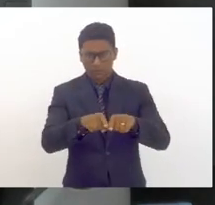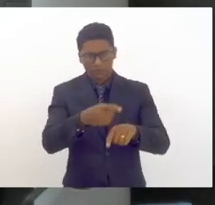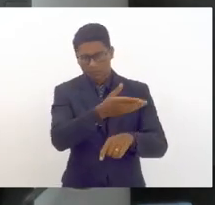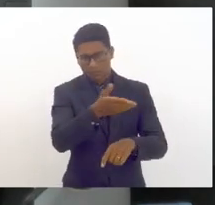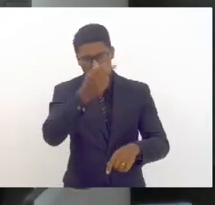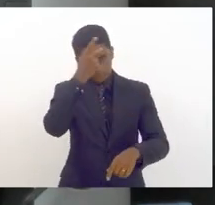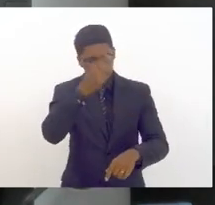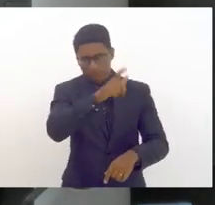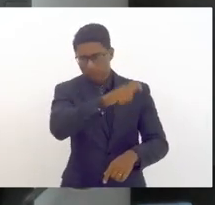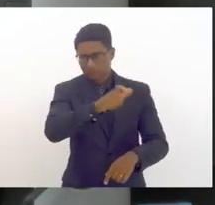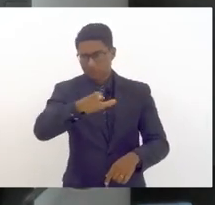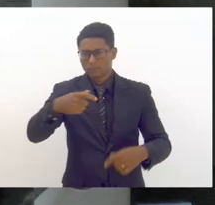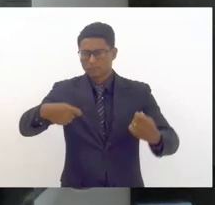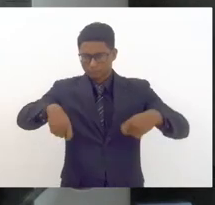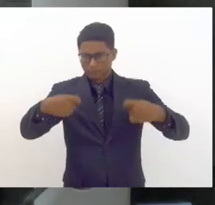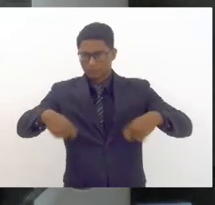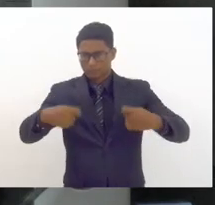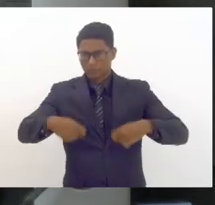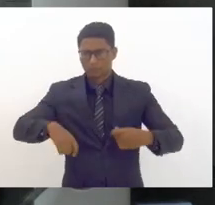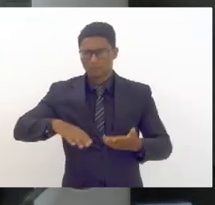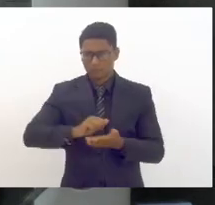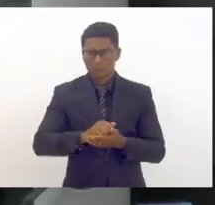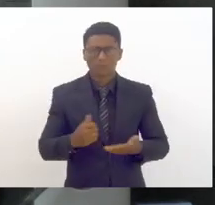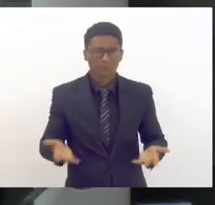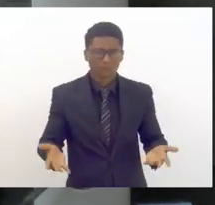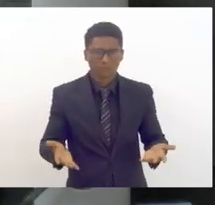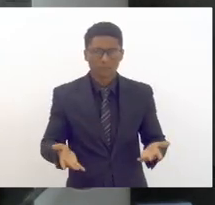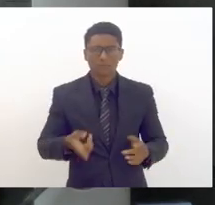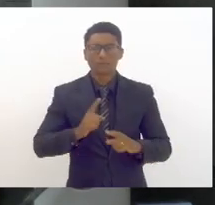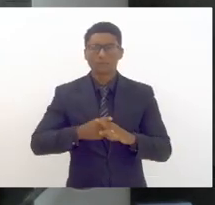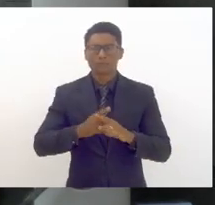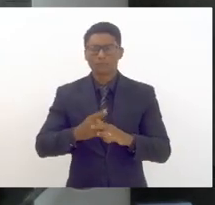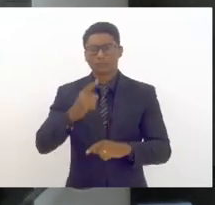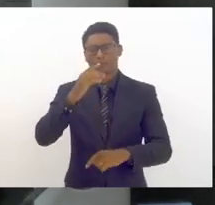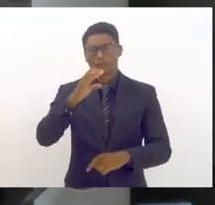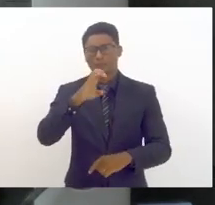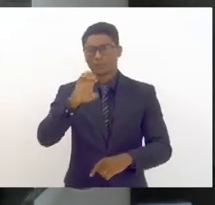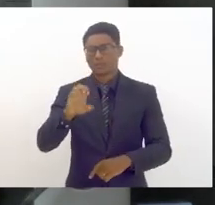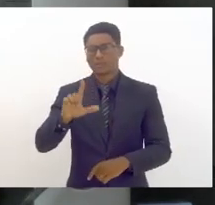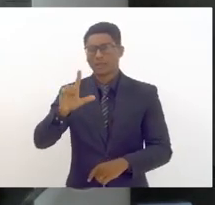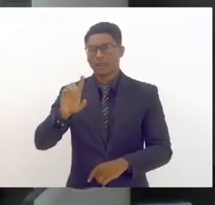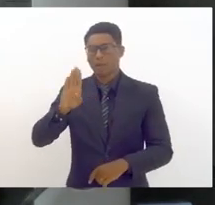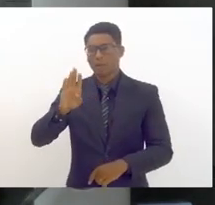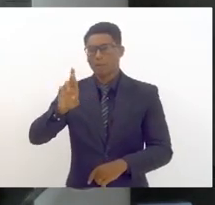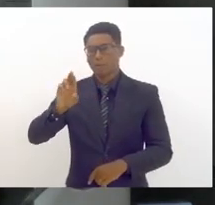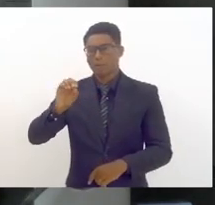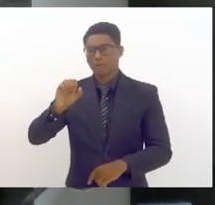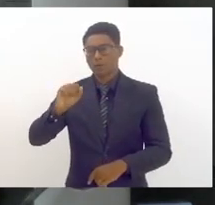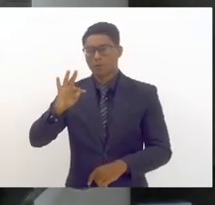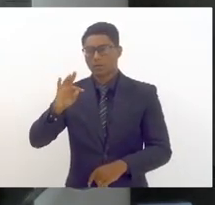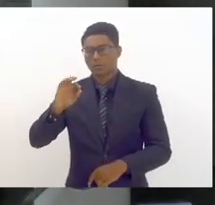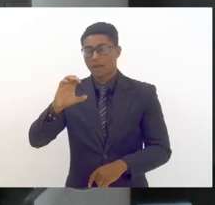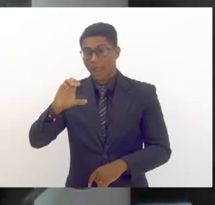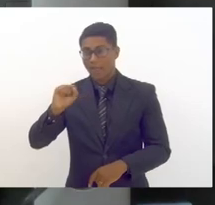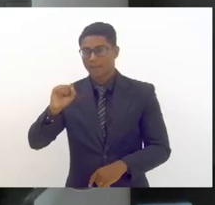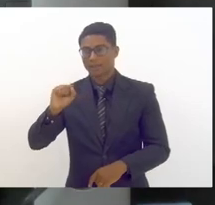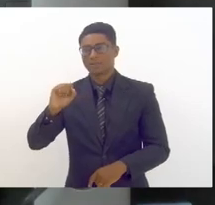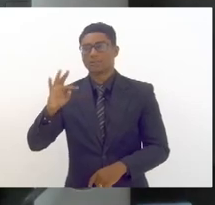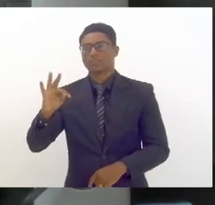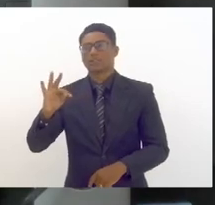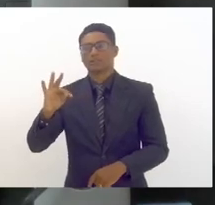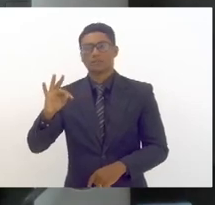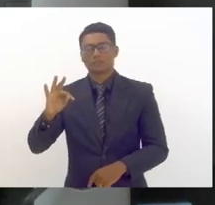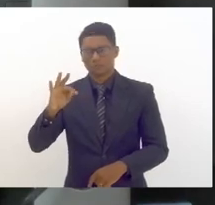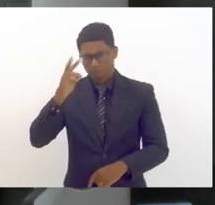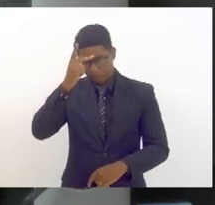morador esse mesmo cadastramento, porque a questão do Cell Broadcast, ele não exige do